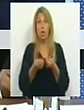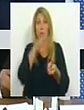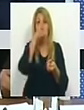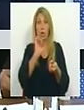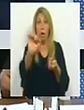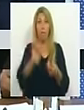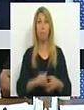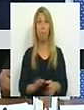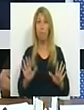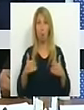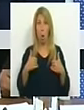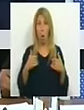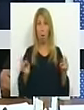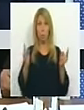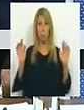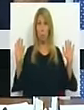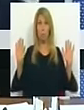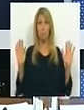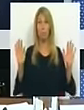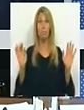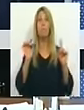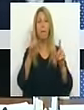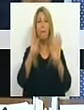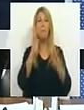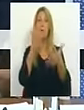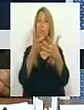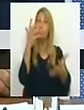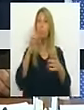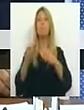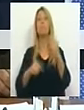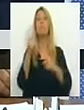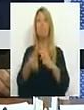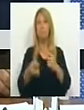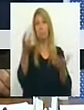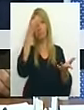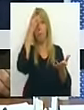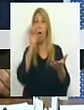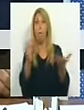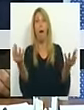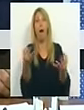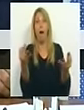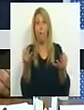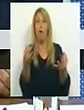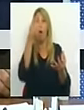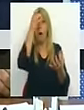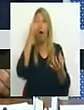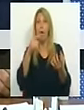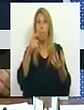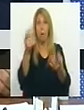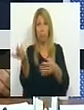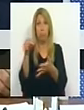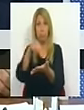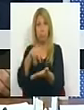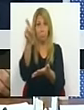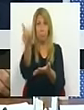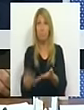Ministério. Nem sequer fomos nós. Isto deve ser realçado para não parecer que foi cá chamado para ser elogiado por aqueles que são